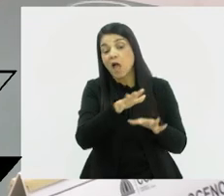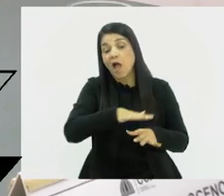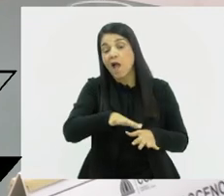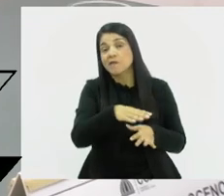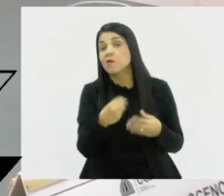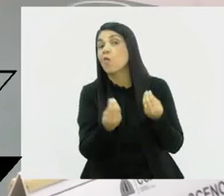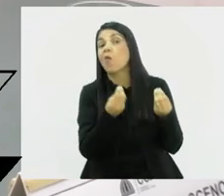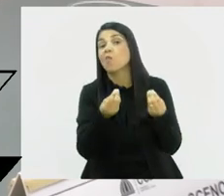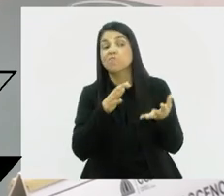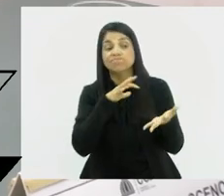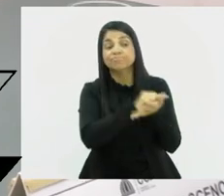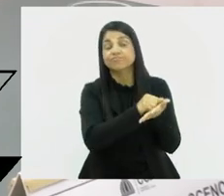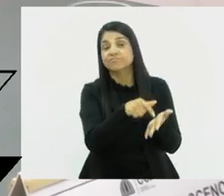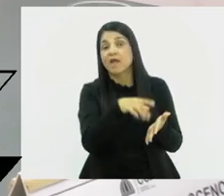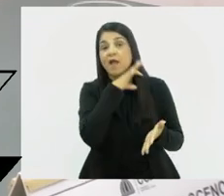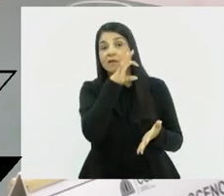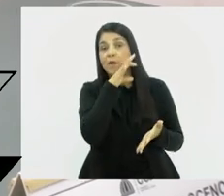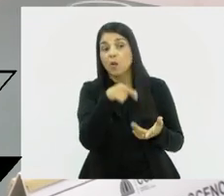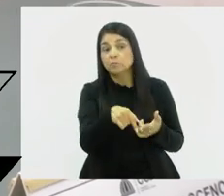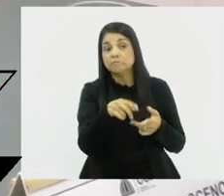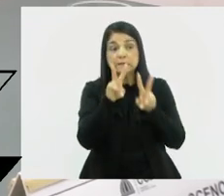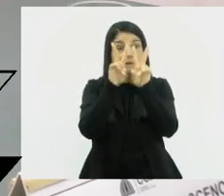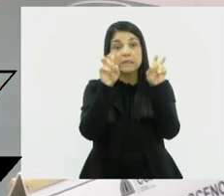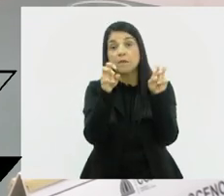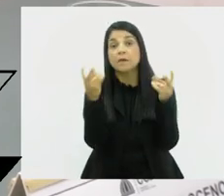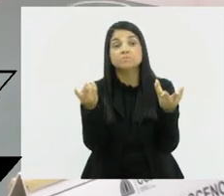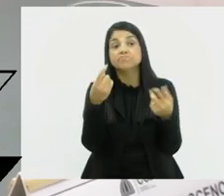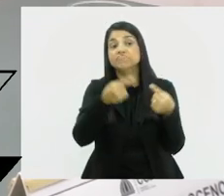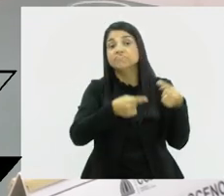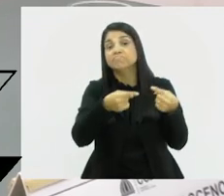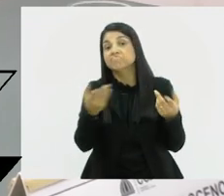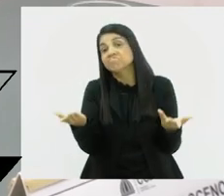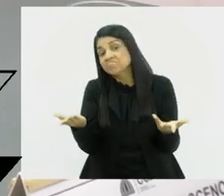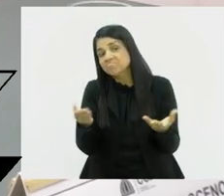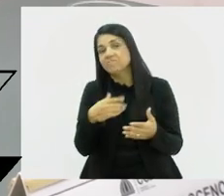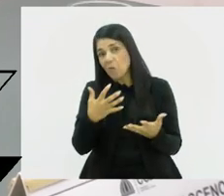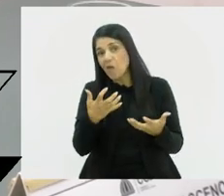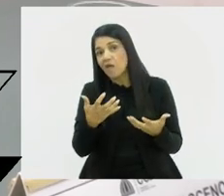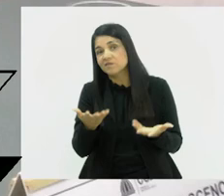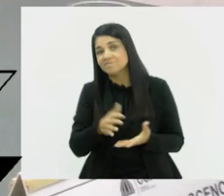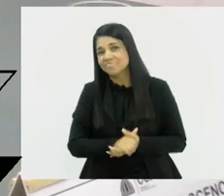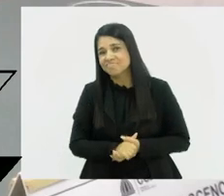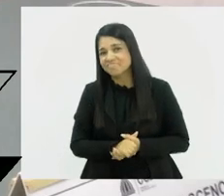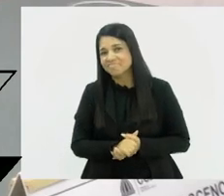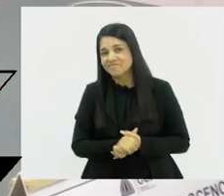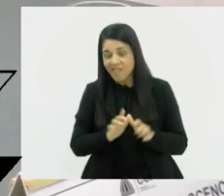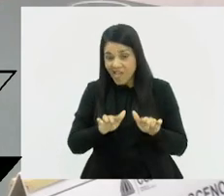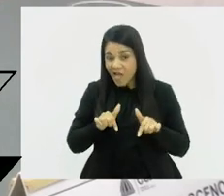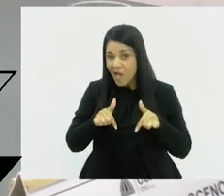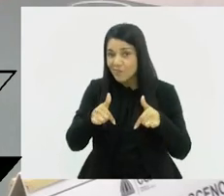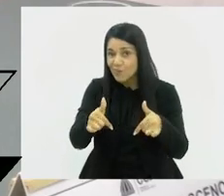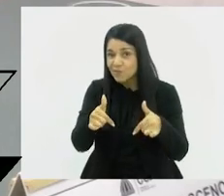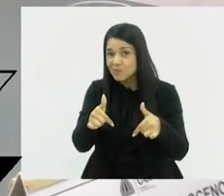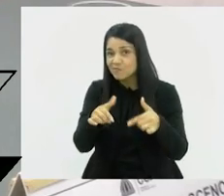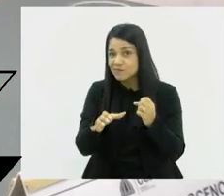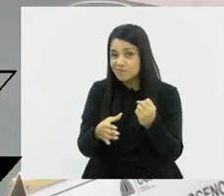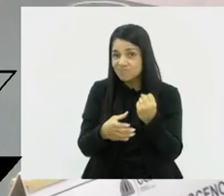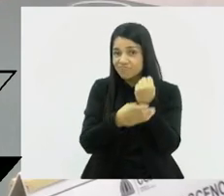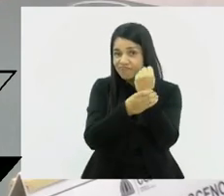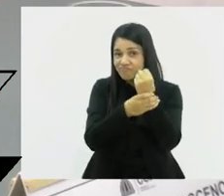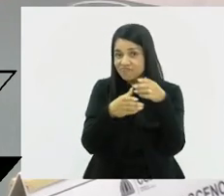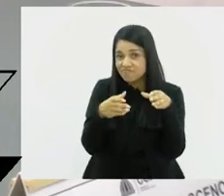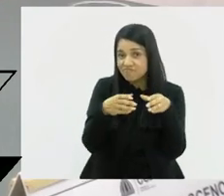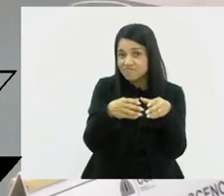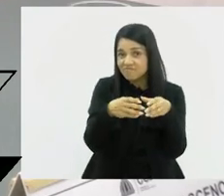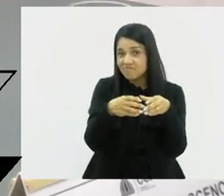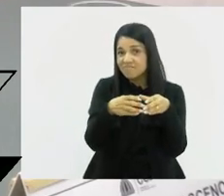Eu gostaria de trazer esse tema aqui para debate. Até porque a atuação das forças de segurança nessas